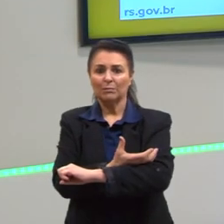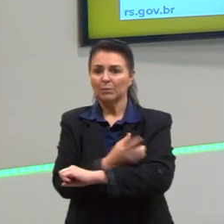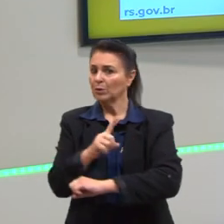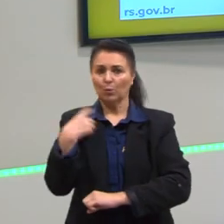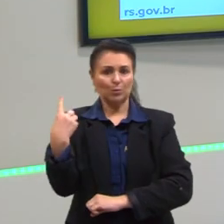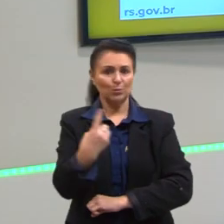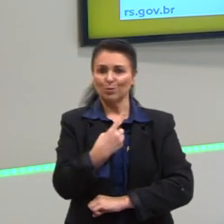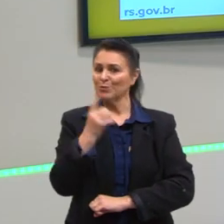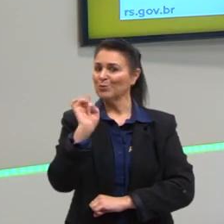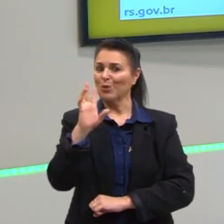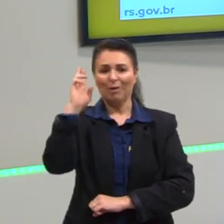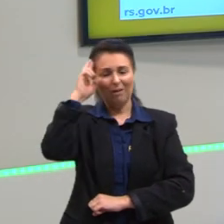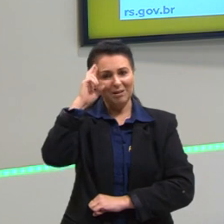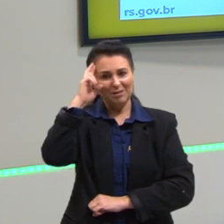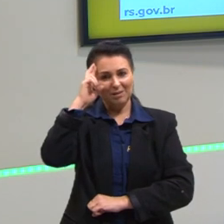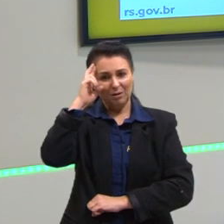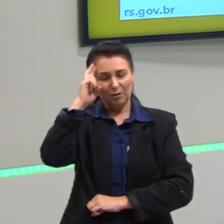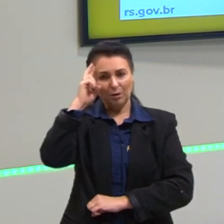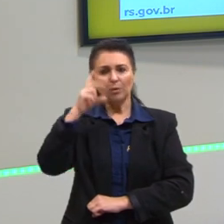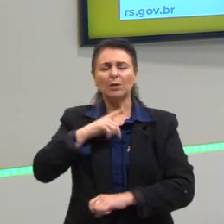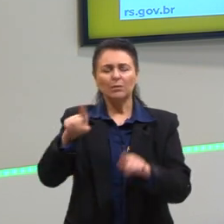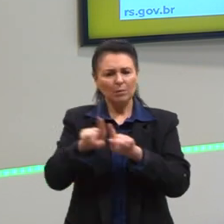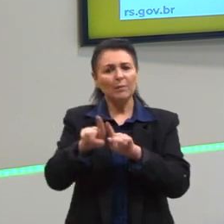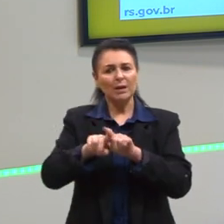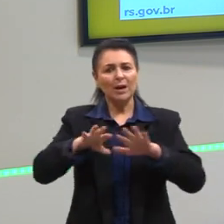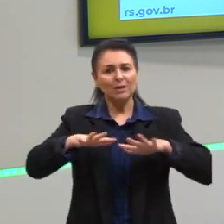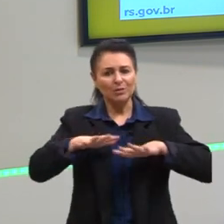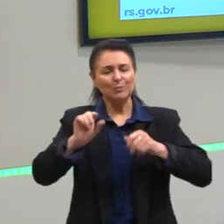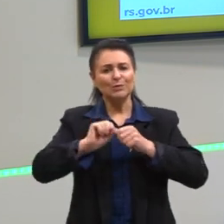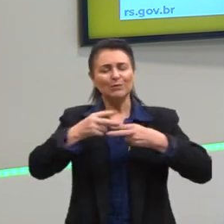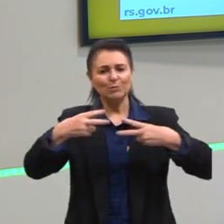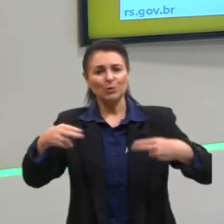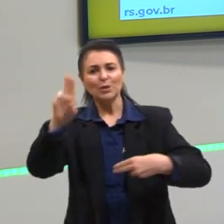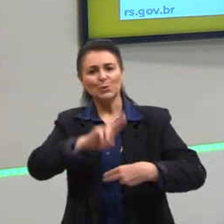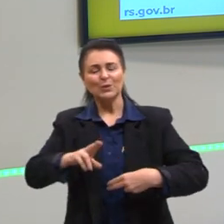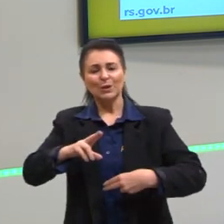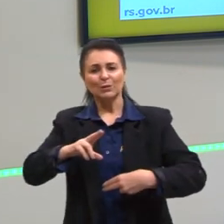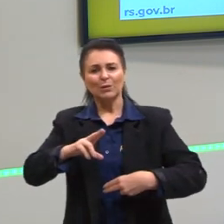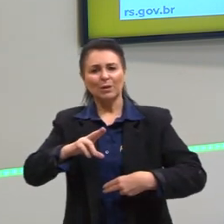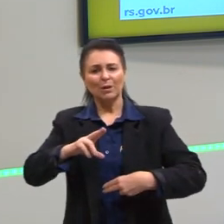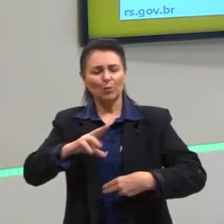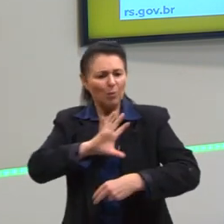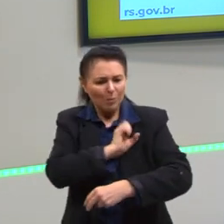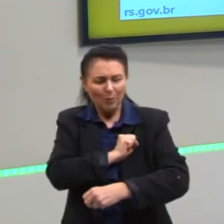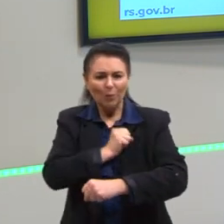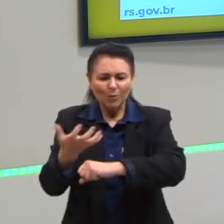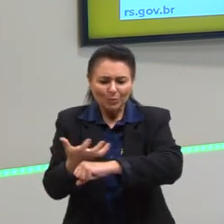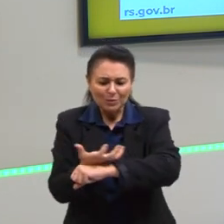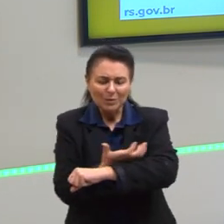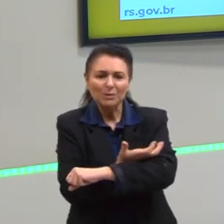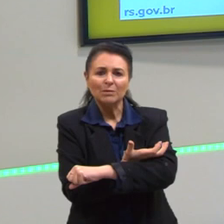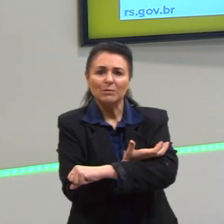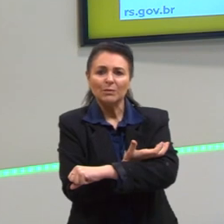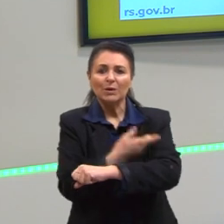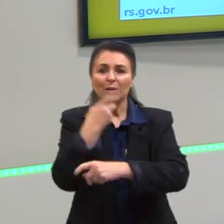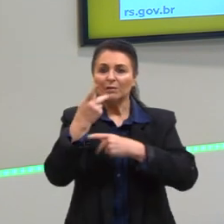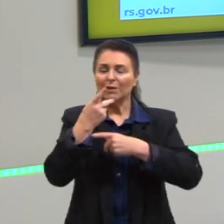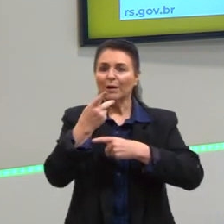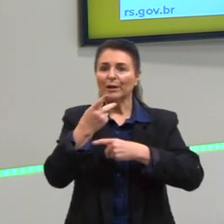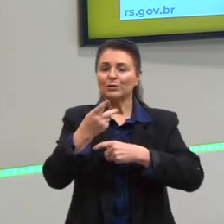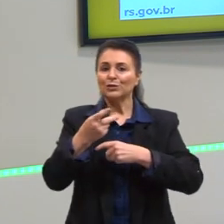né as nossas vimos Pelas nossas paixões também ele põe três estágios é o que que o gato strass o estágio